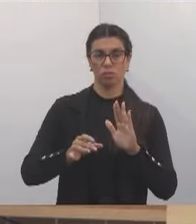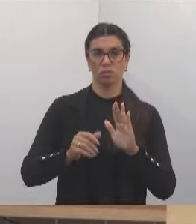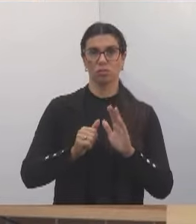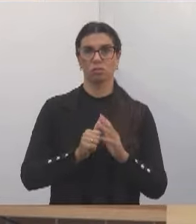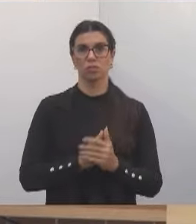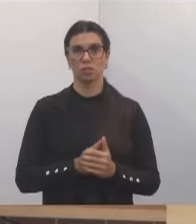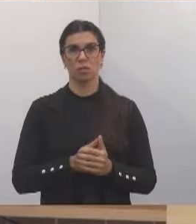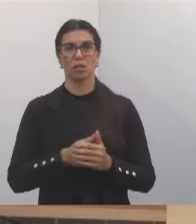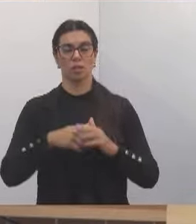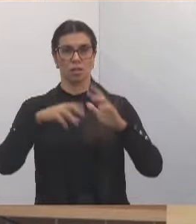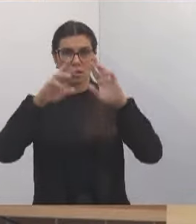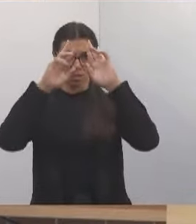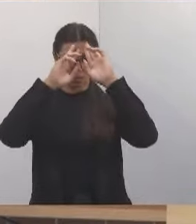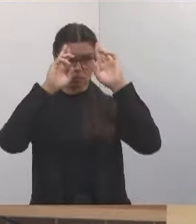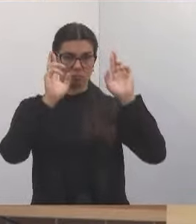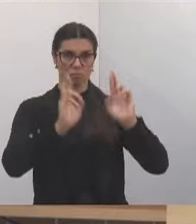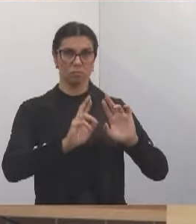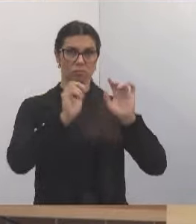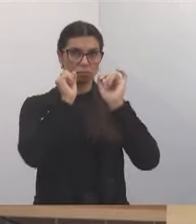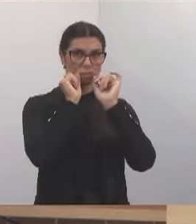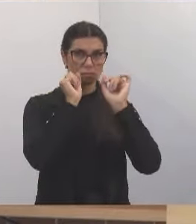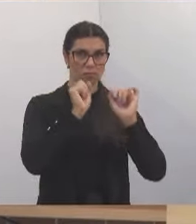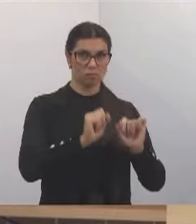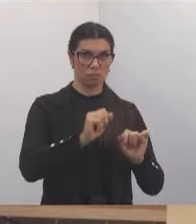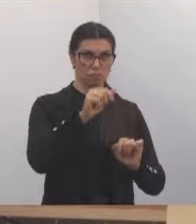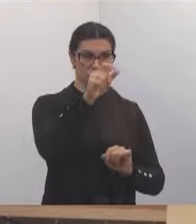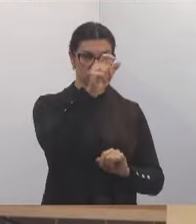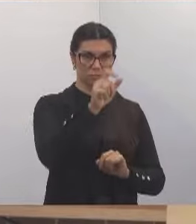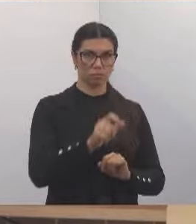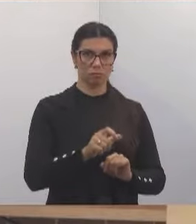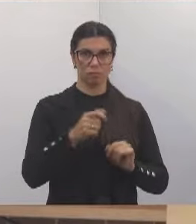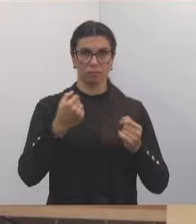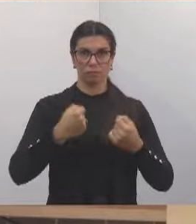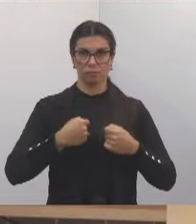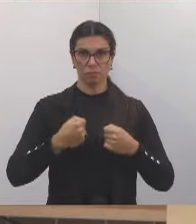os assessores, vamos aí, porque